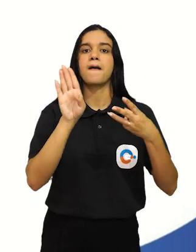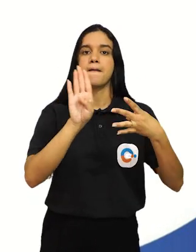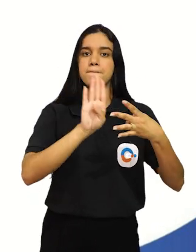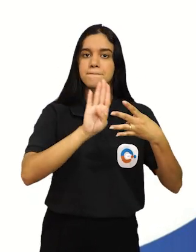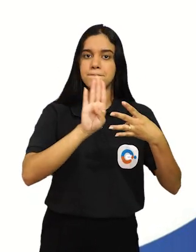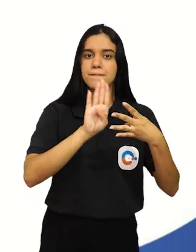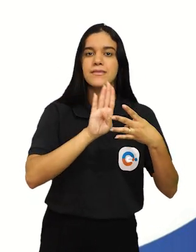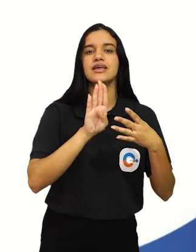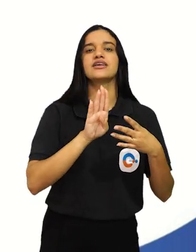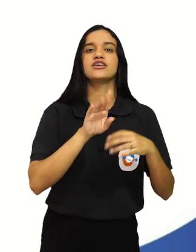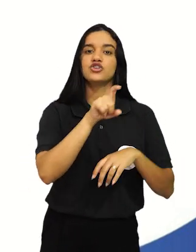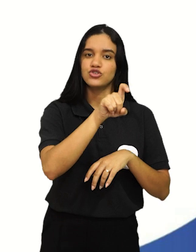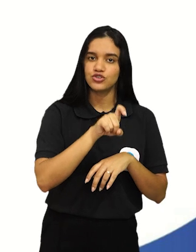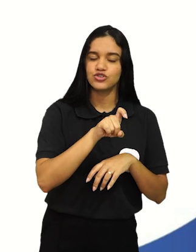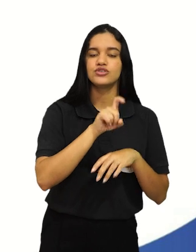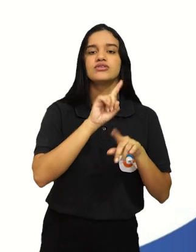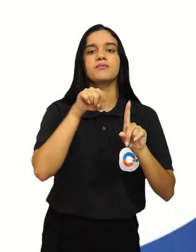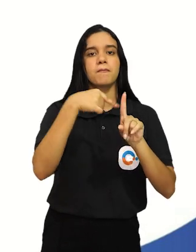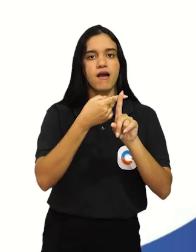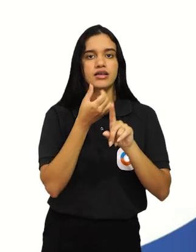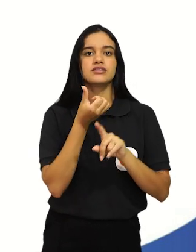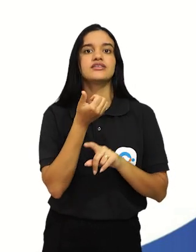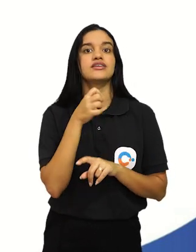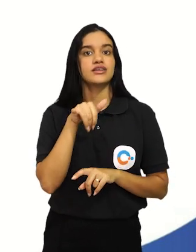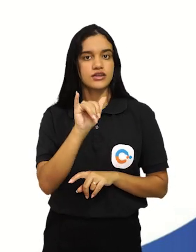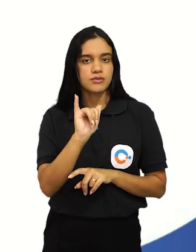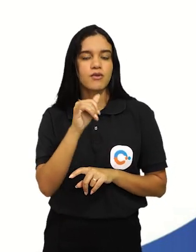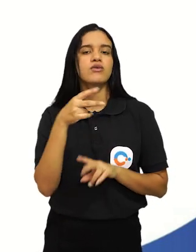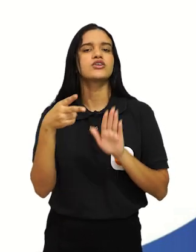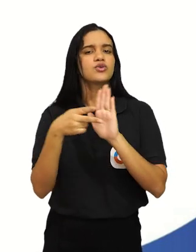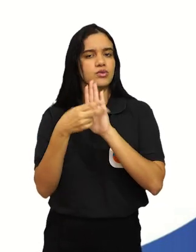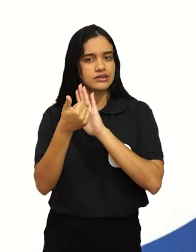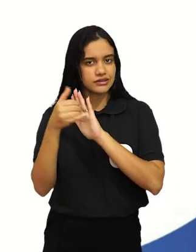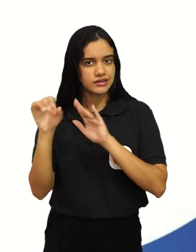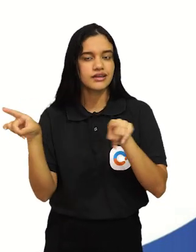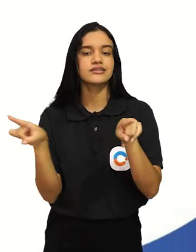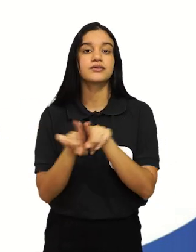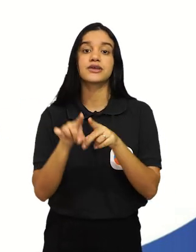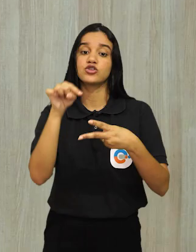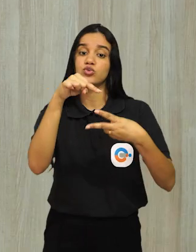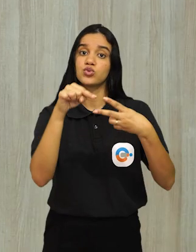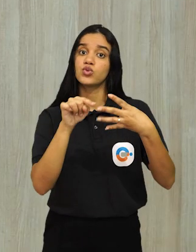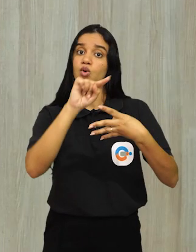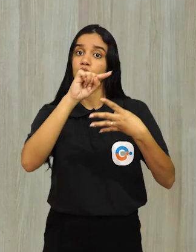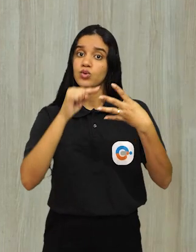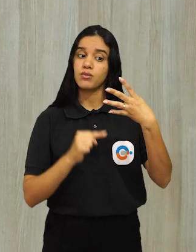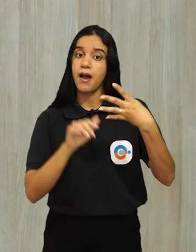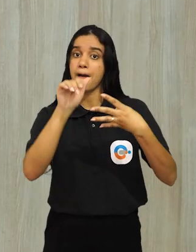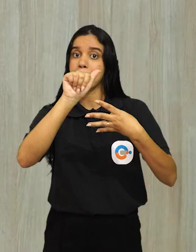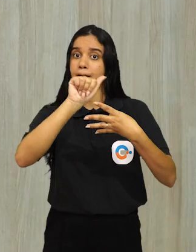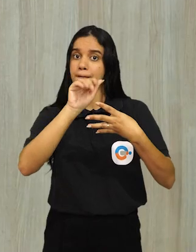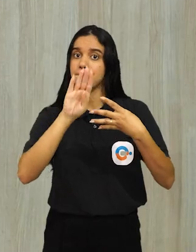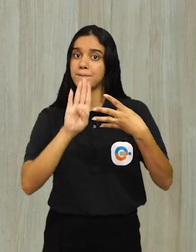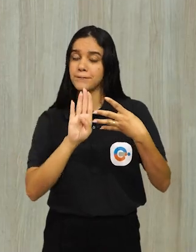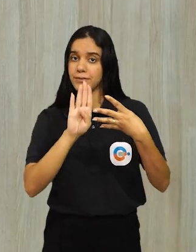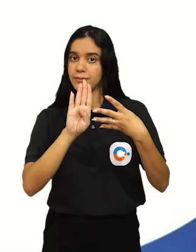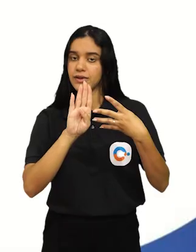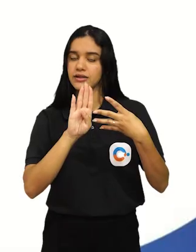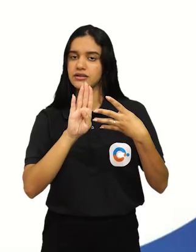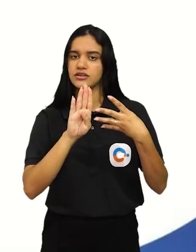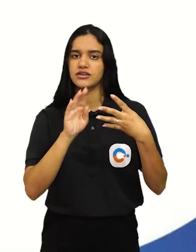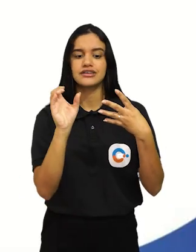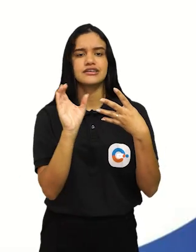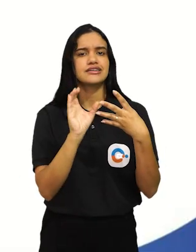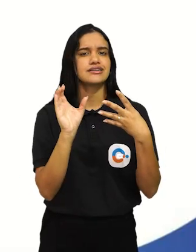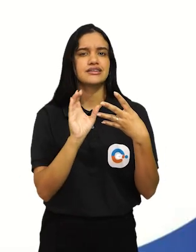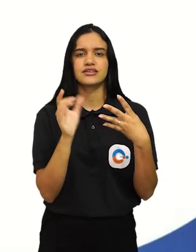tenho X + Y também iG 60 ok são duas opções de resposta mas Vejam a letra C